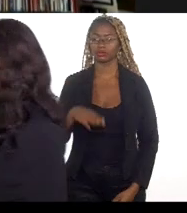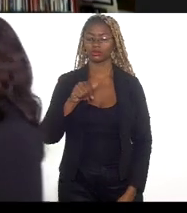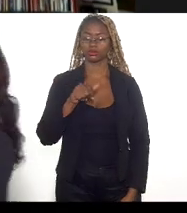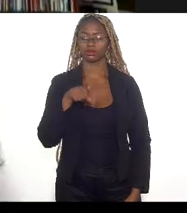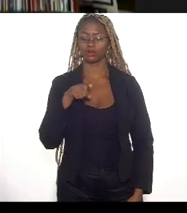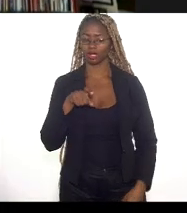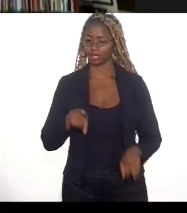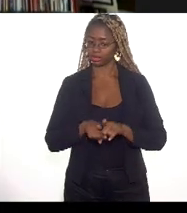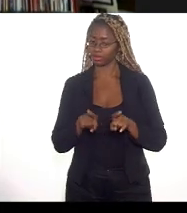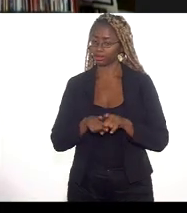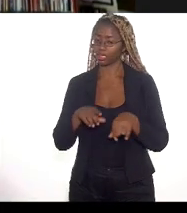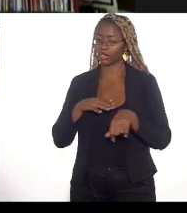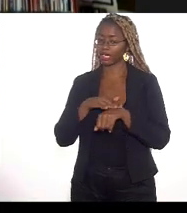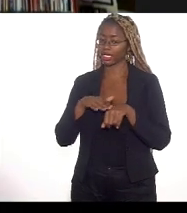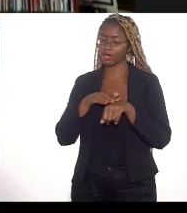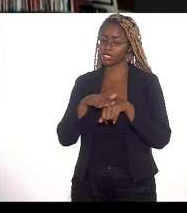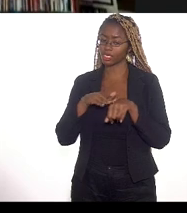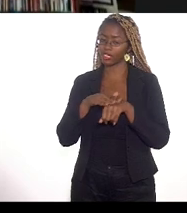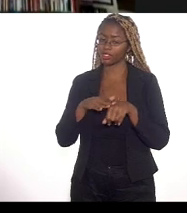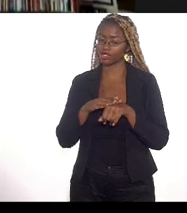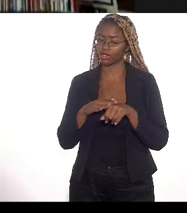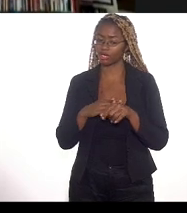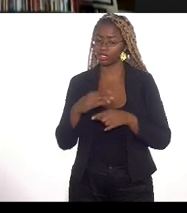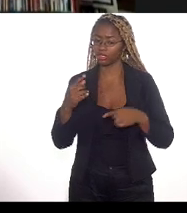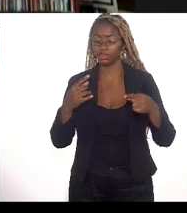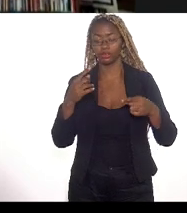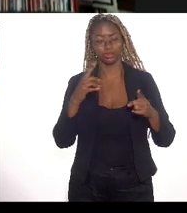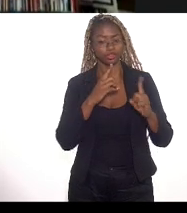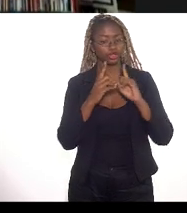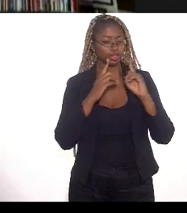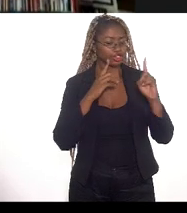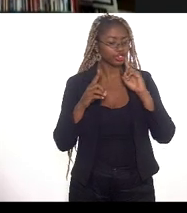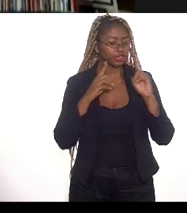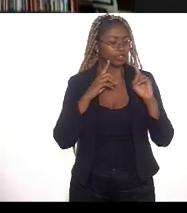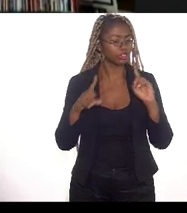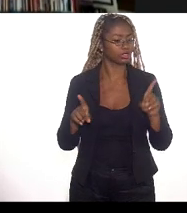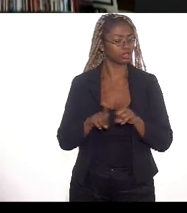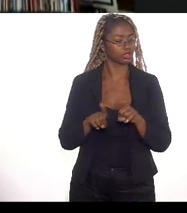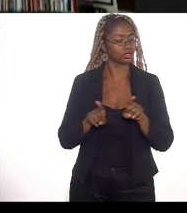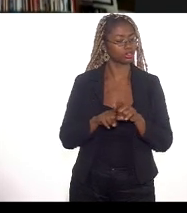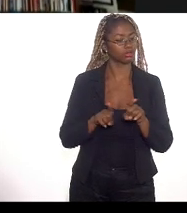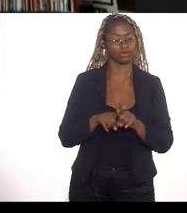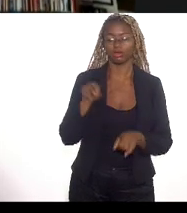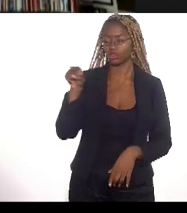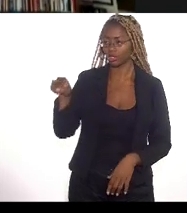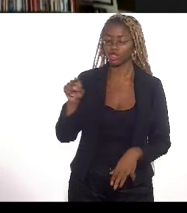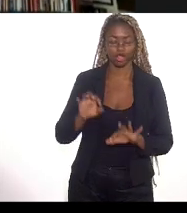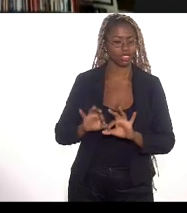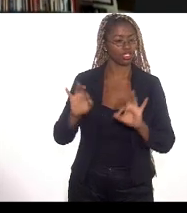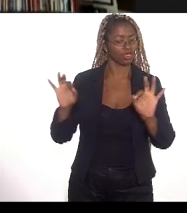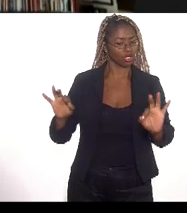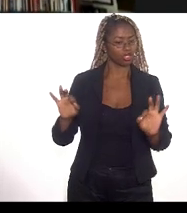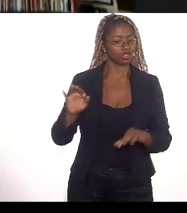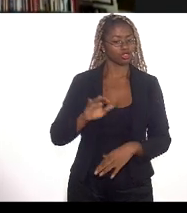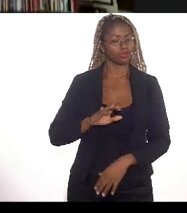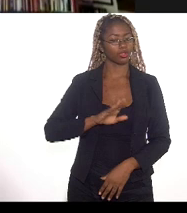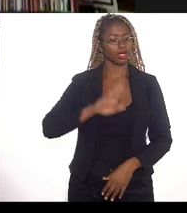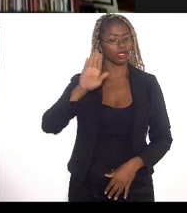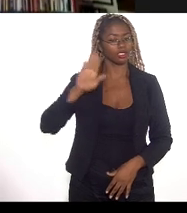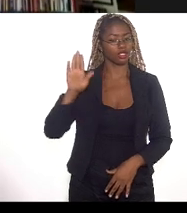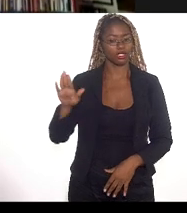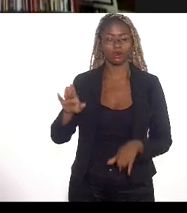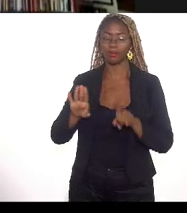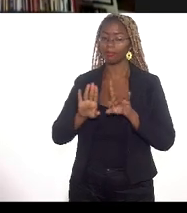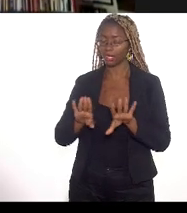deputado de diálogo, nós sabemos disso, né? Historicamente assim, como era um prefeito de diálogo e é um deputado de diálogo, acho que a gente vai conseguir produzir um